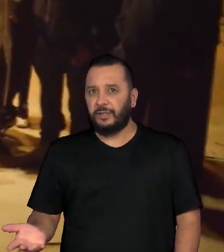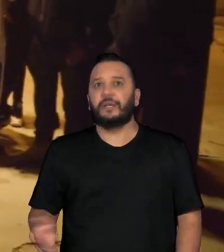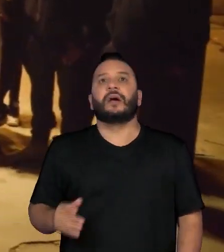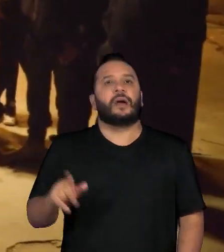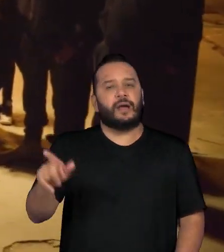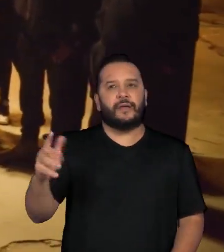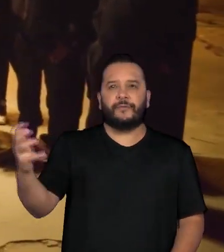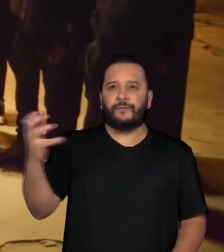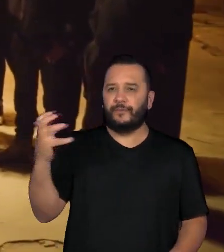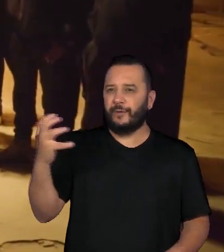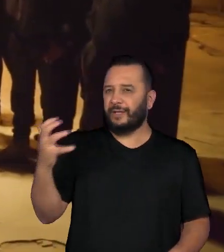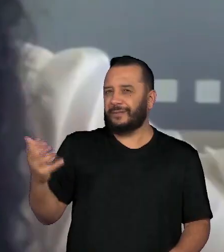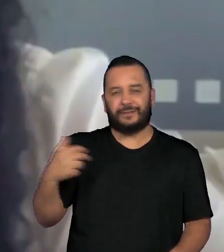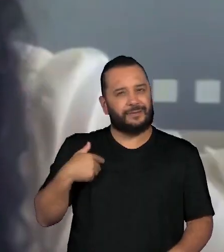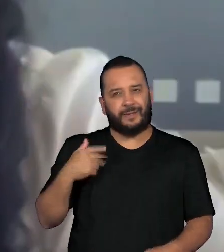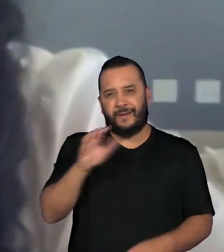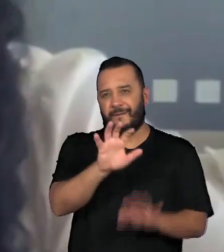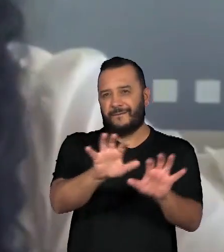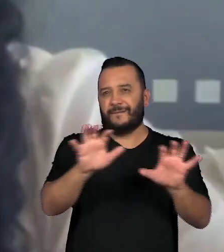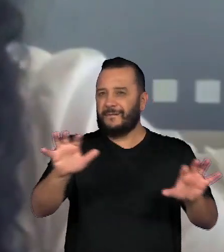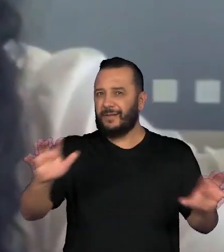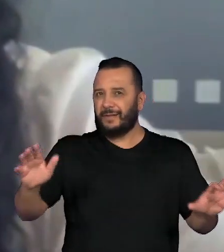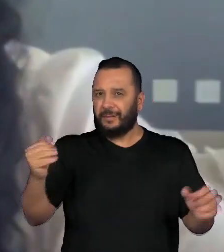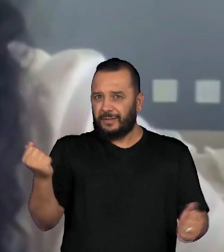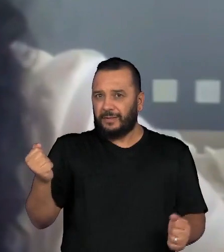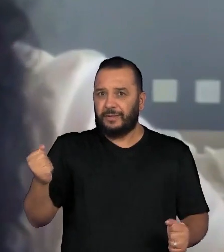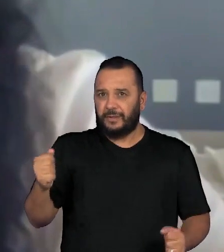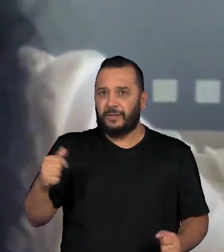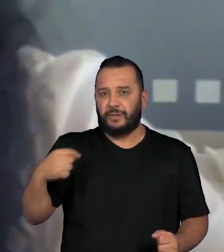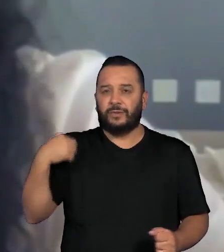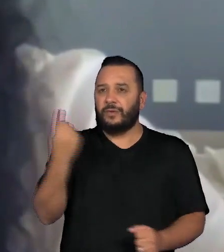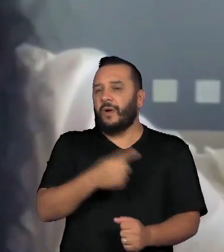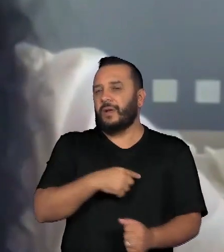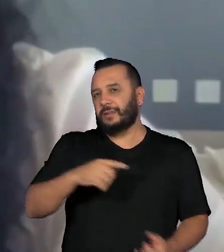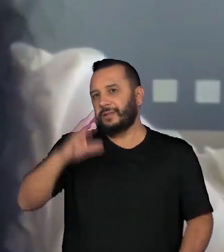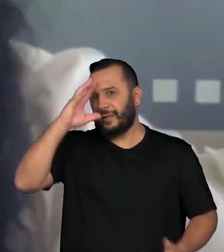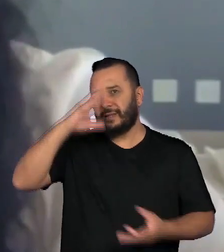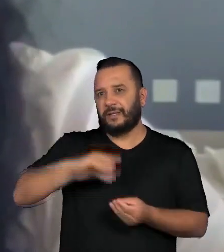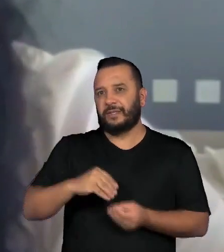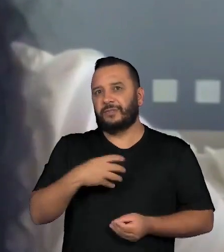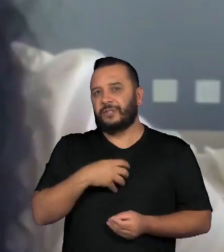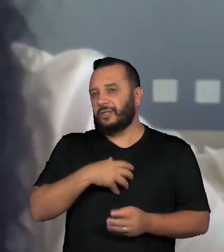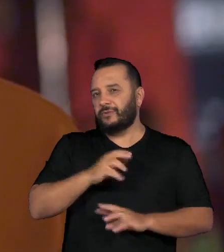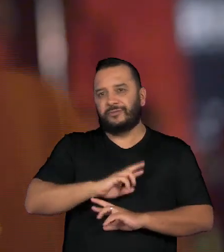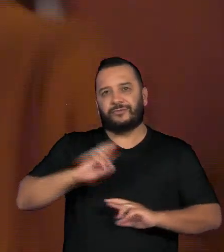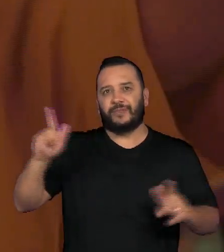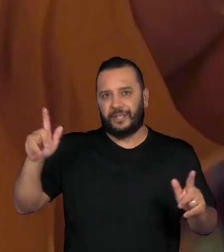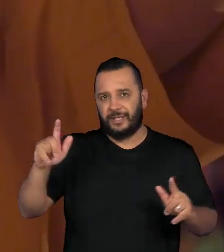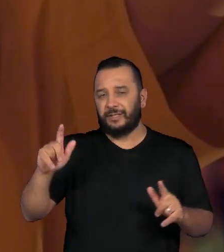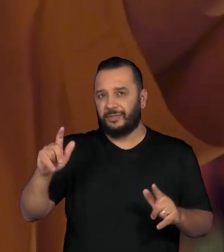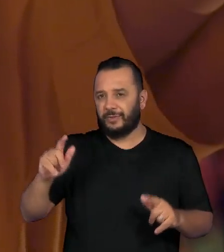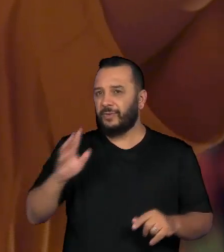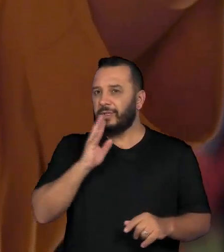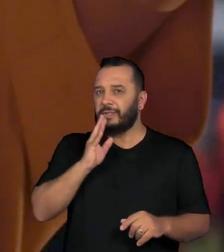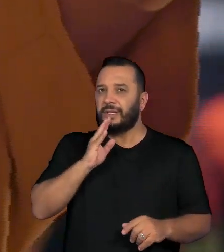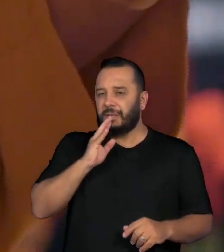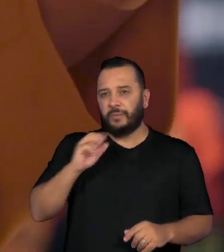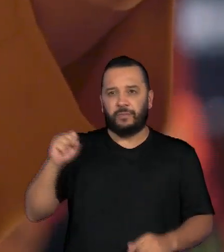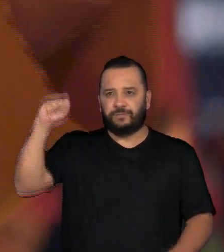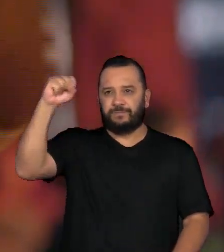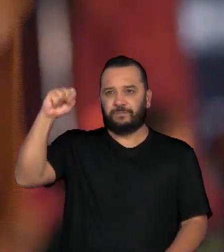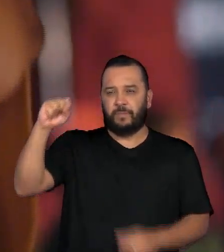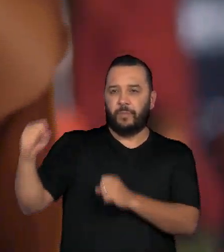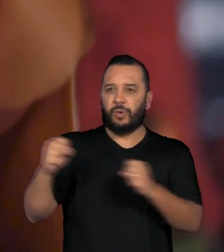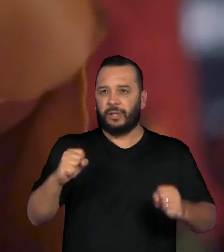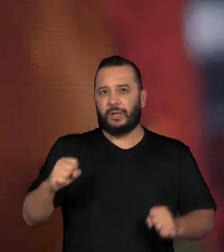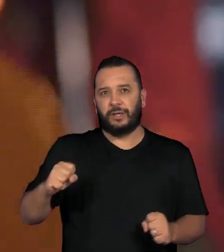direta, né? Eu acho que a gente não se entenderia da mesma maneira sem o Racionais. Poder pra nós.